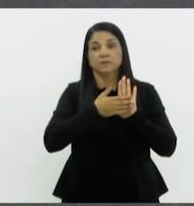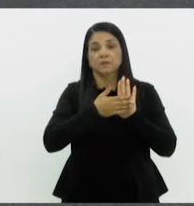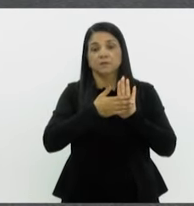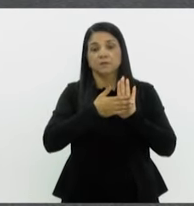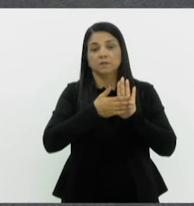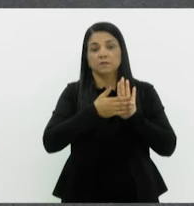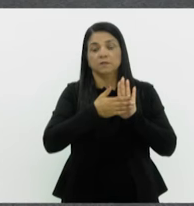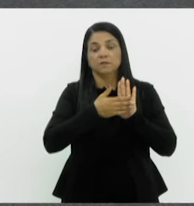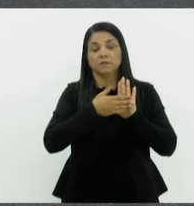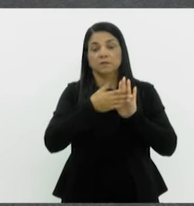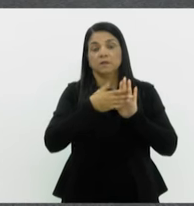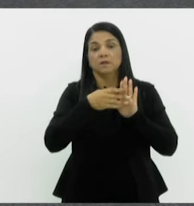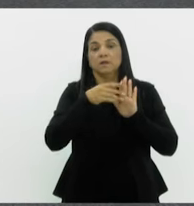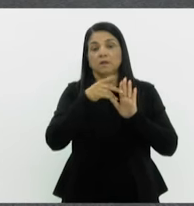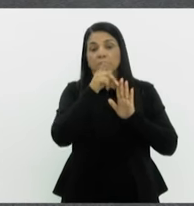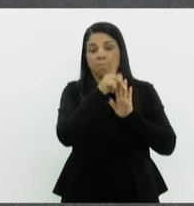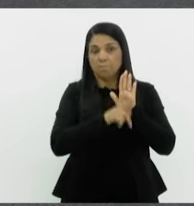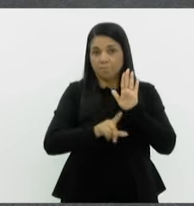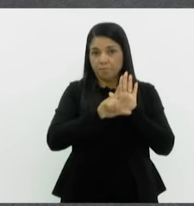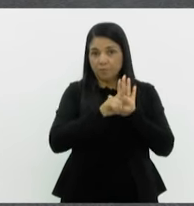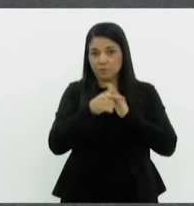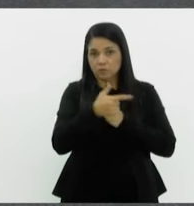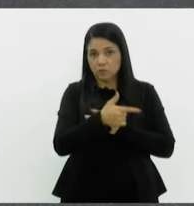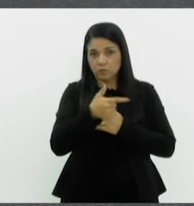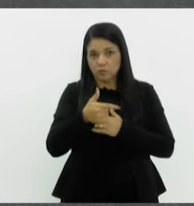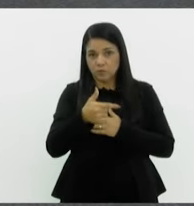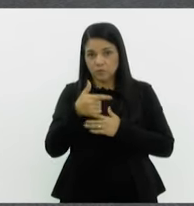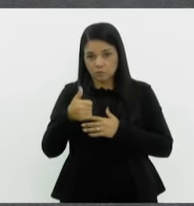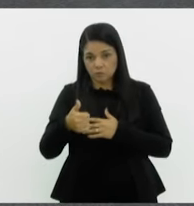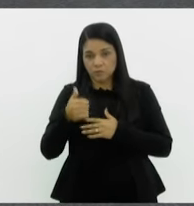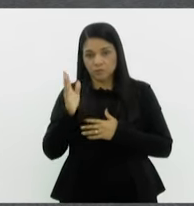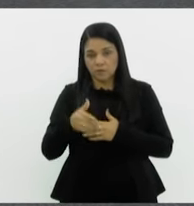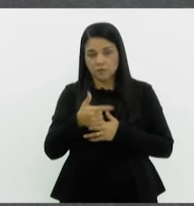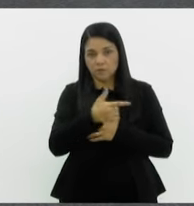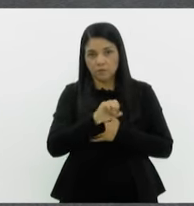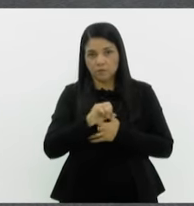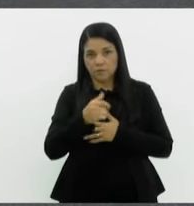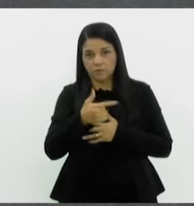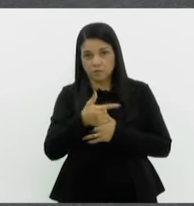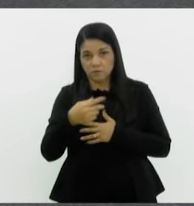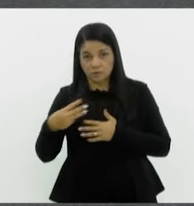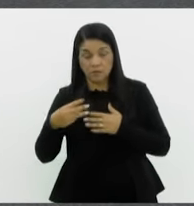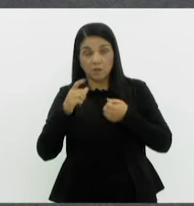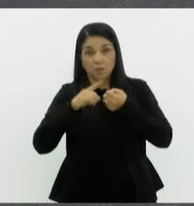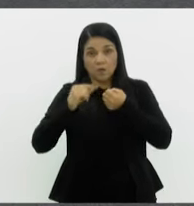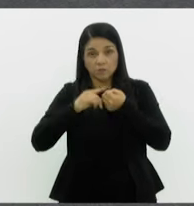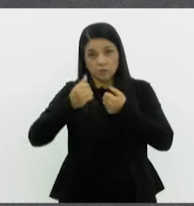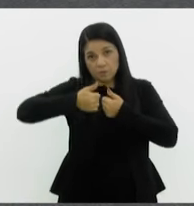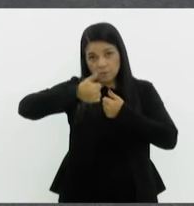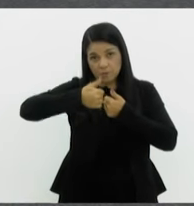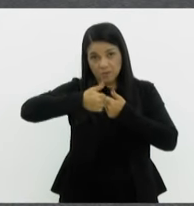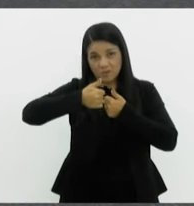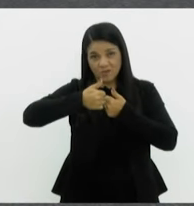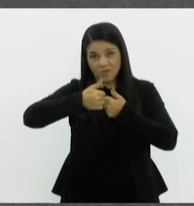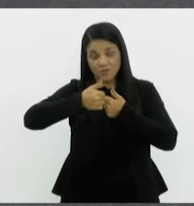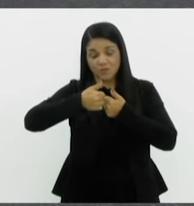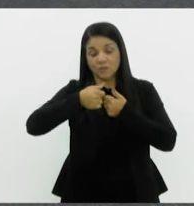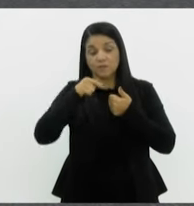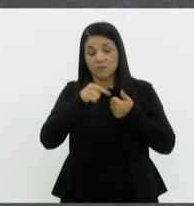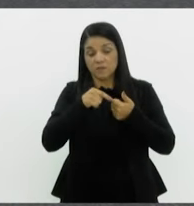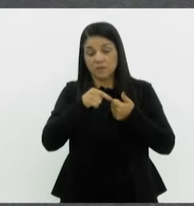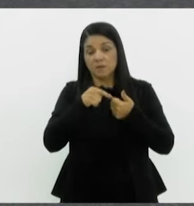de 23, que o disposto no artigo 1º, que é o geral, deverá ser